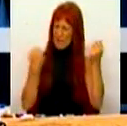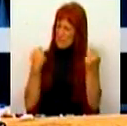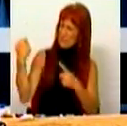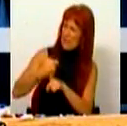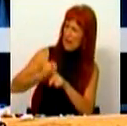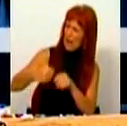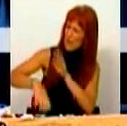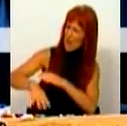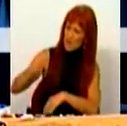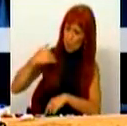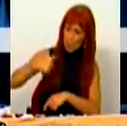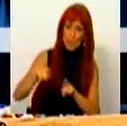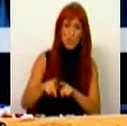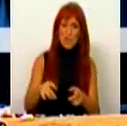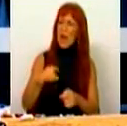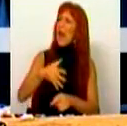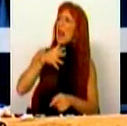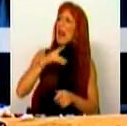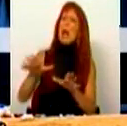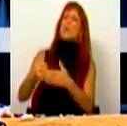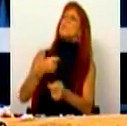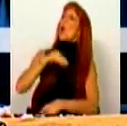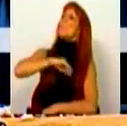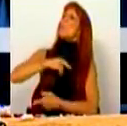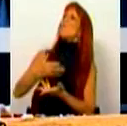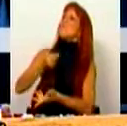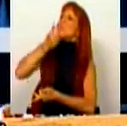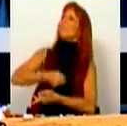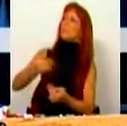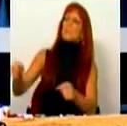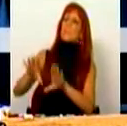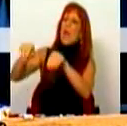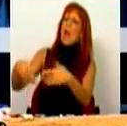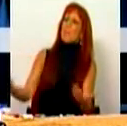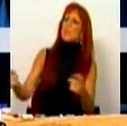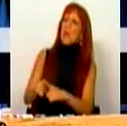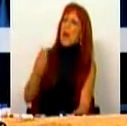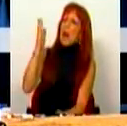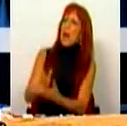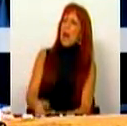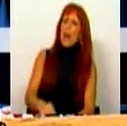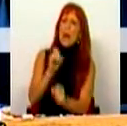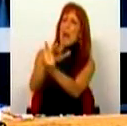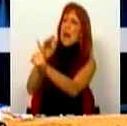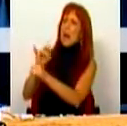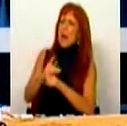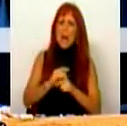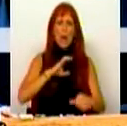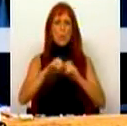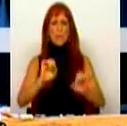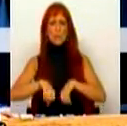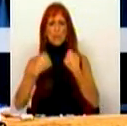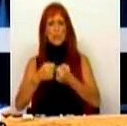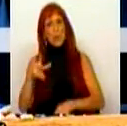pela direita e por esse corpo de comentadores profissionais que esgotam e neutralizam o pluralismo na comunicação social